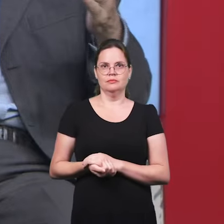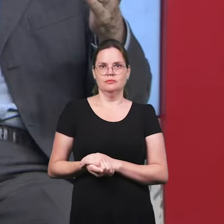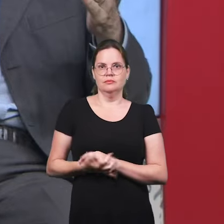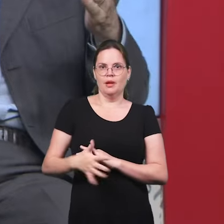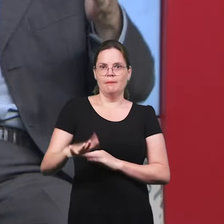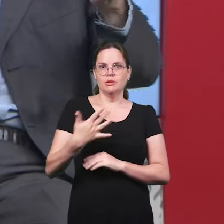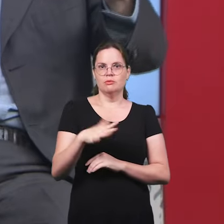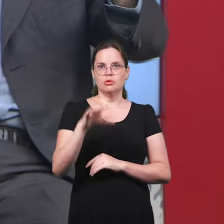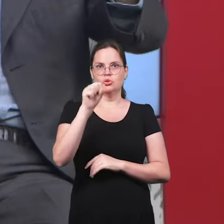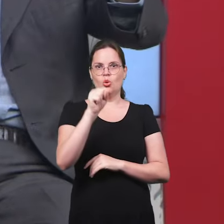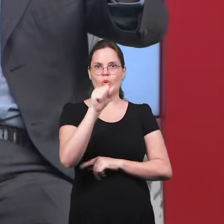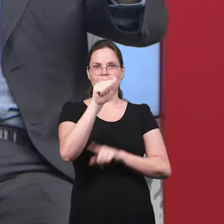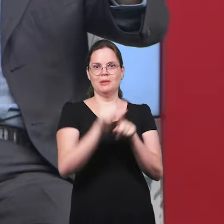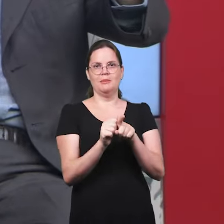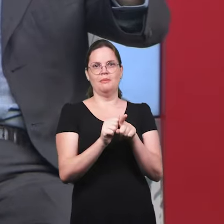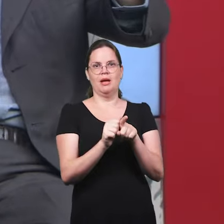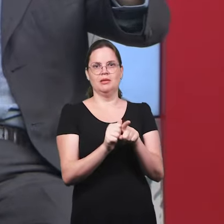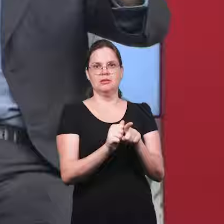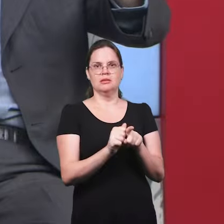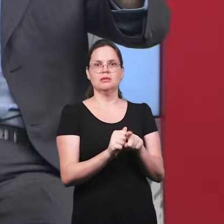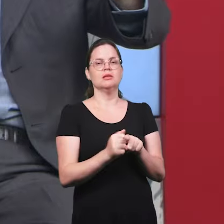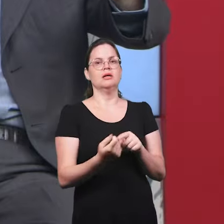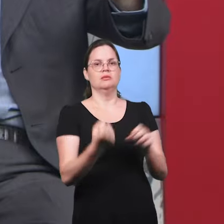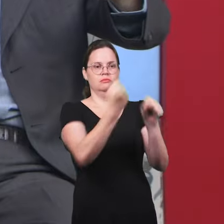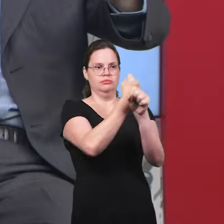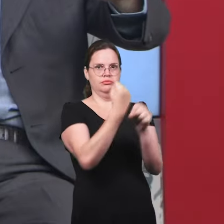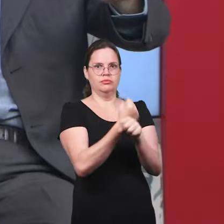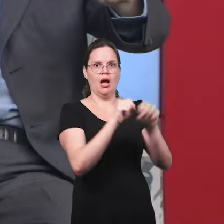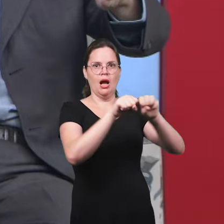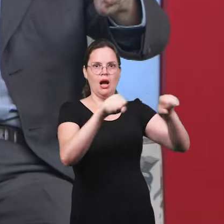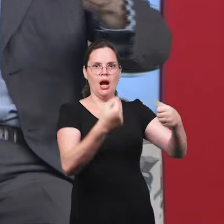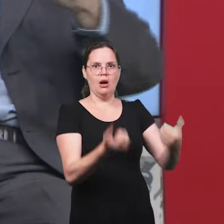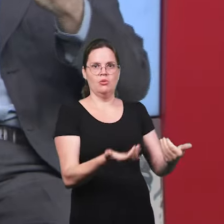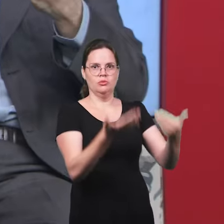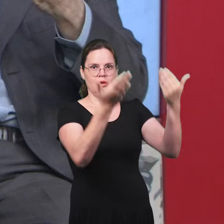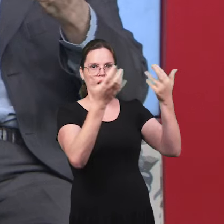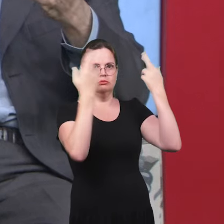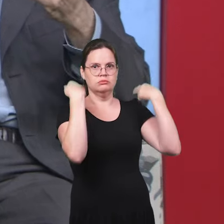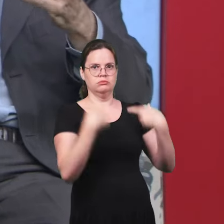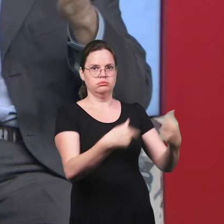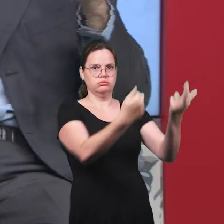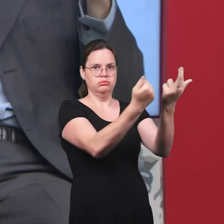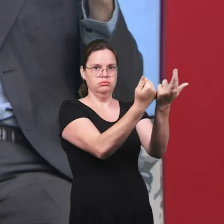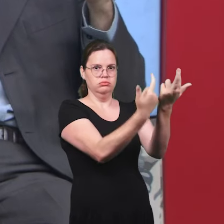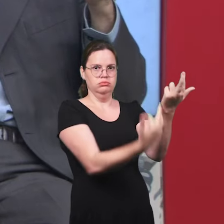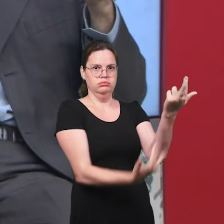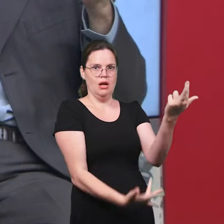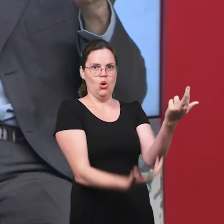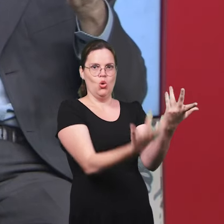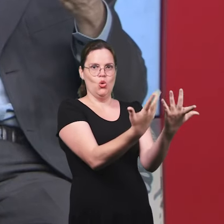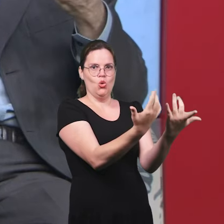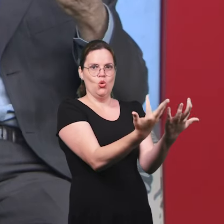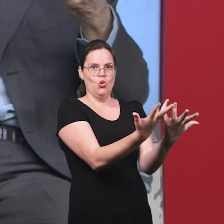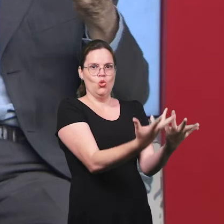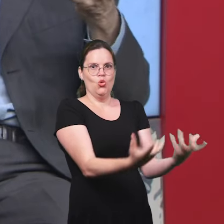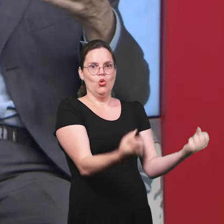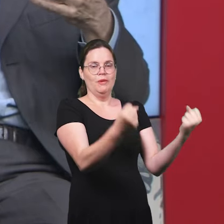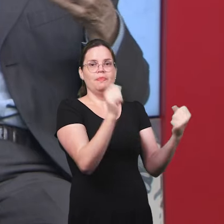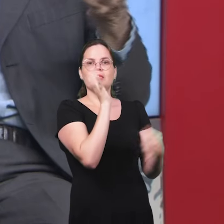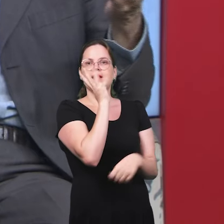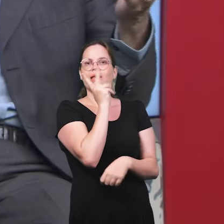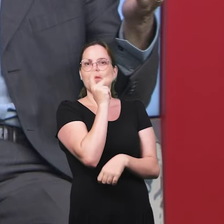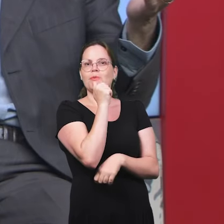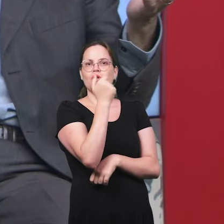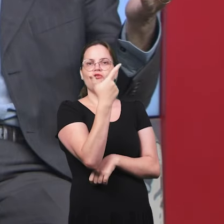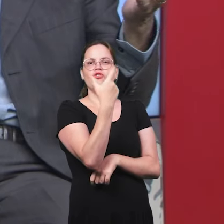com 8 meses, restabeleceu o altar dos holocaustos. O templo levou 20 anos, porque o